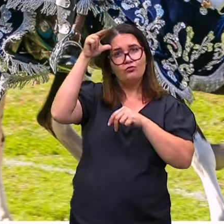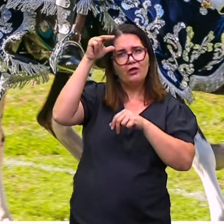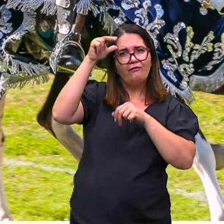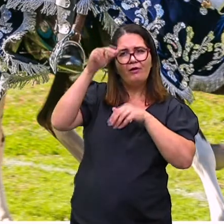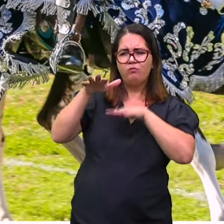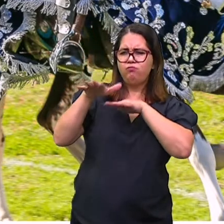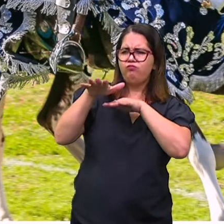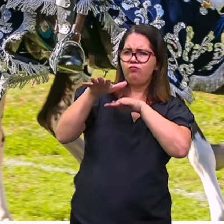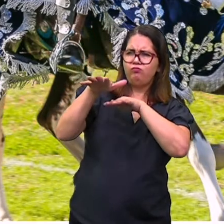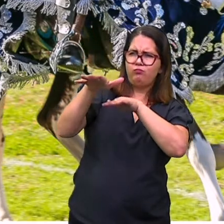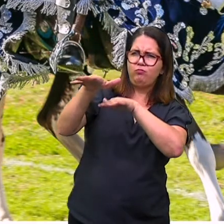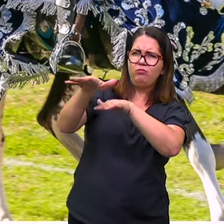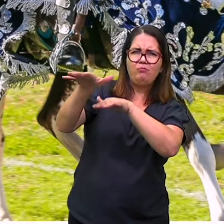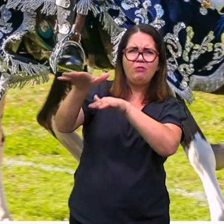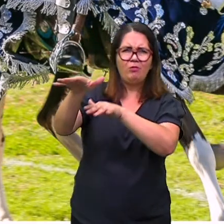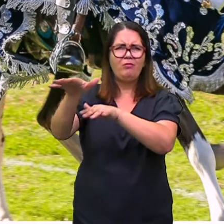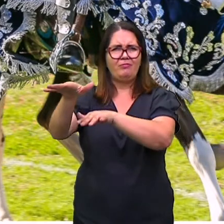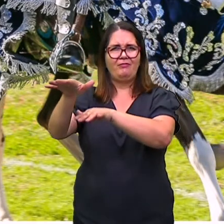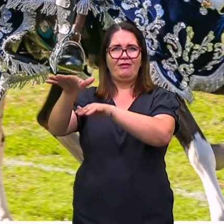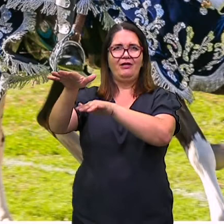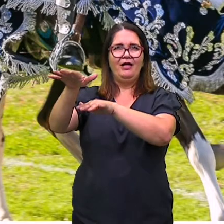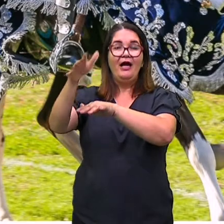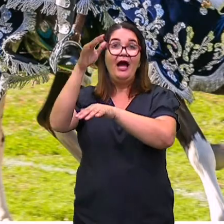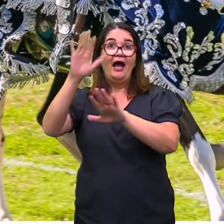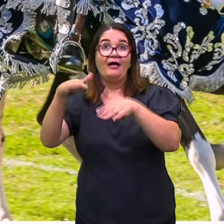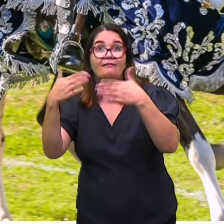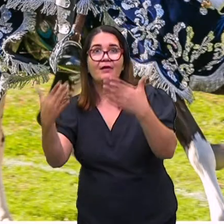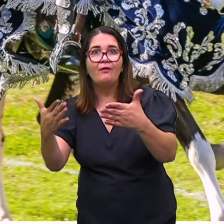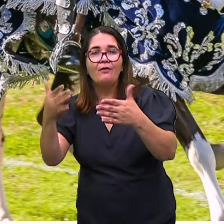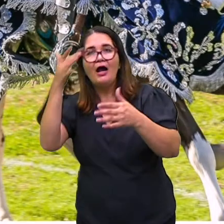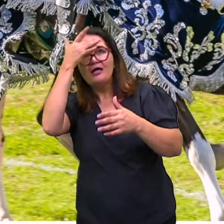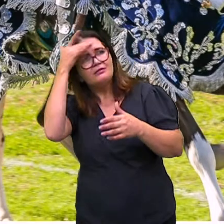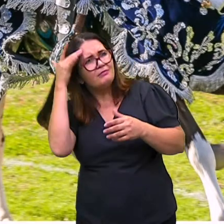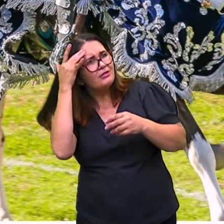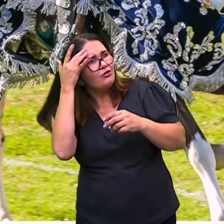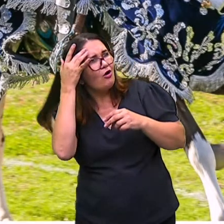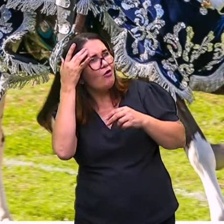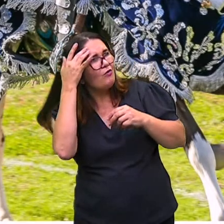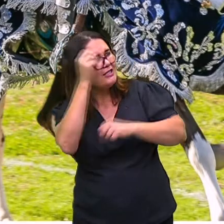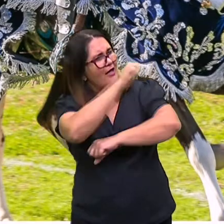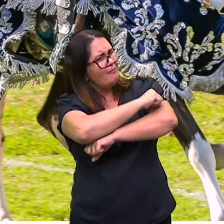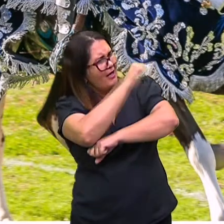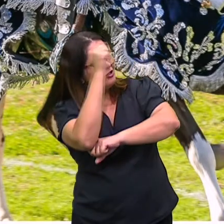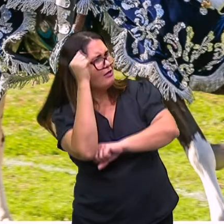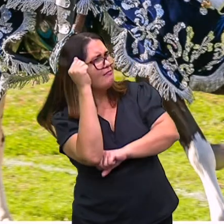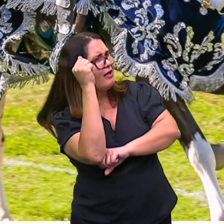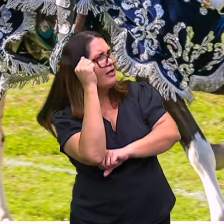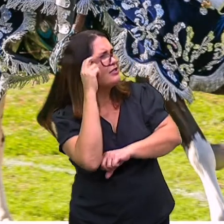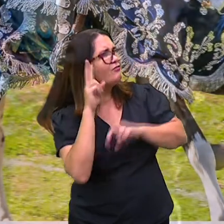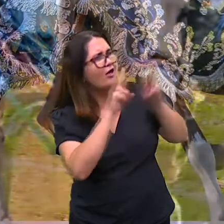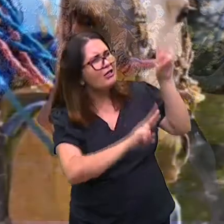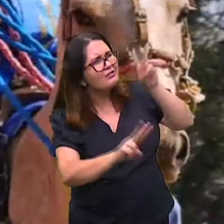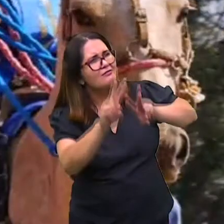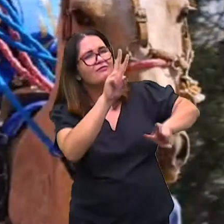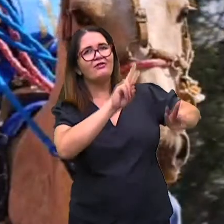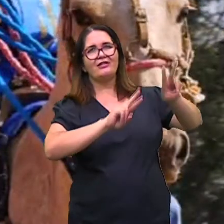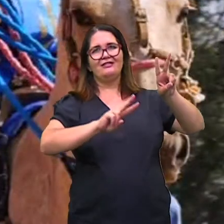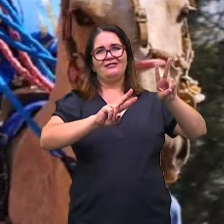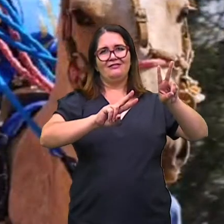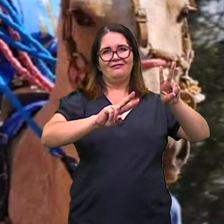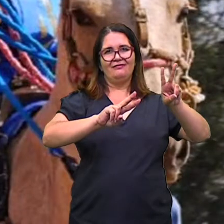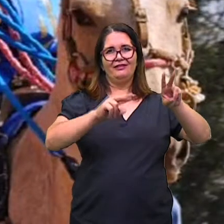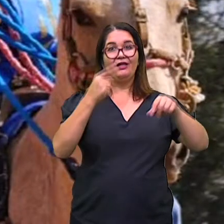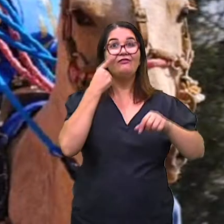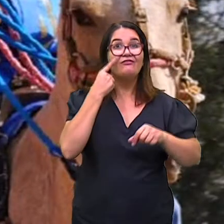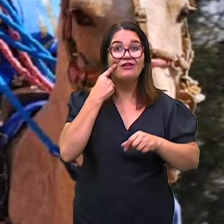o último a juntar-se ao batalhão formado, à tropa, né? A hierarquia dos exércitos da